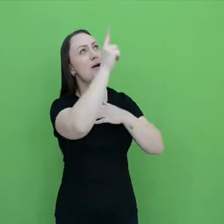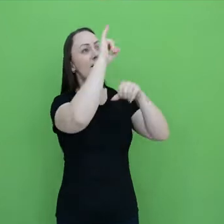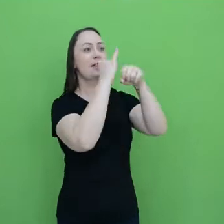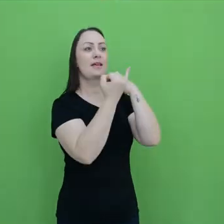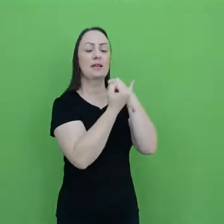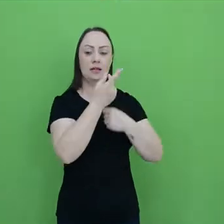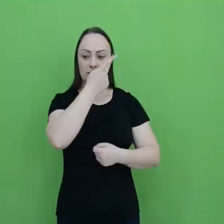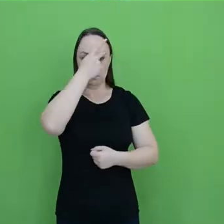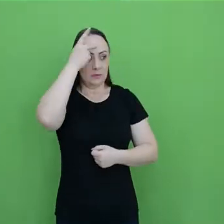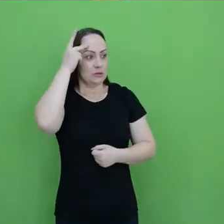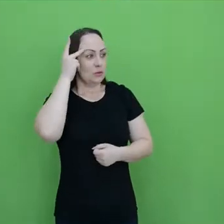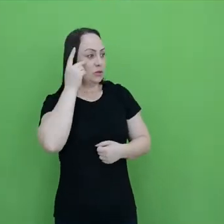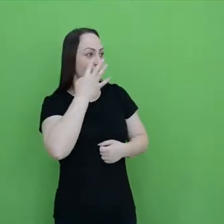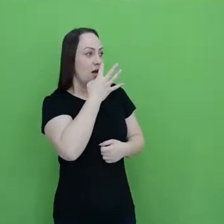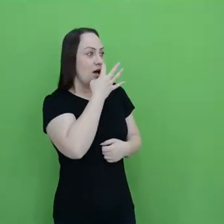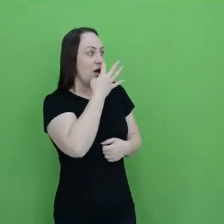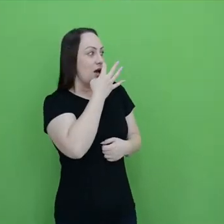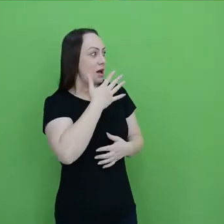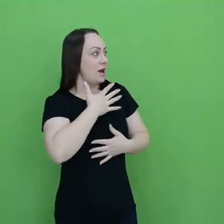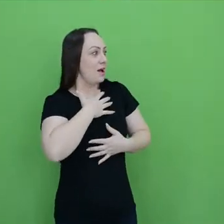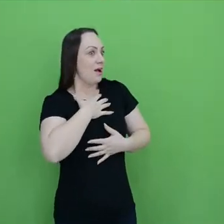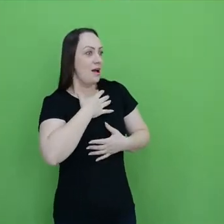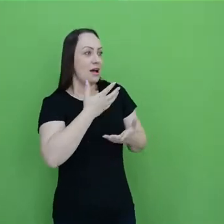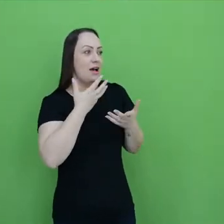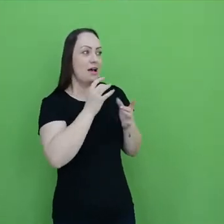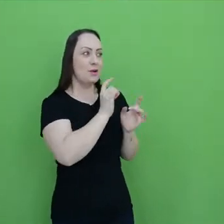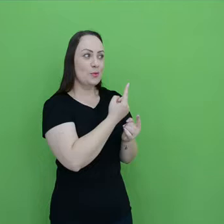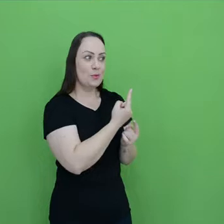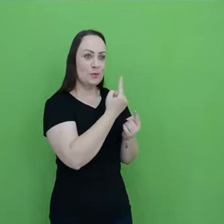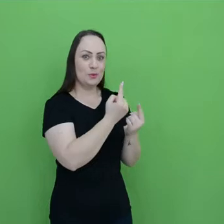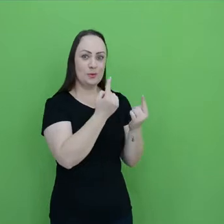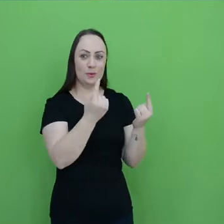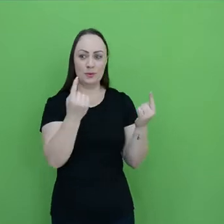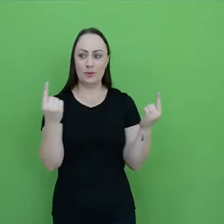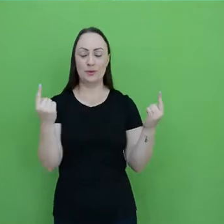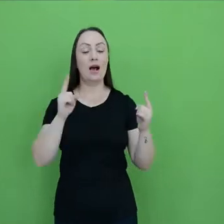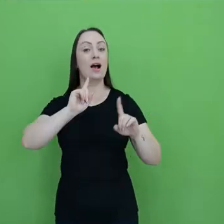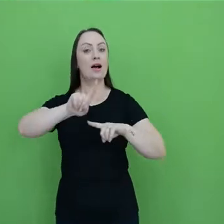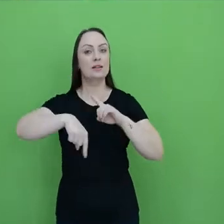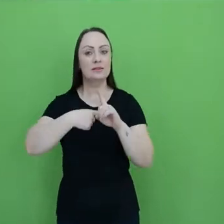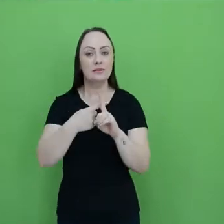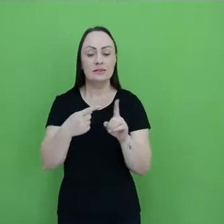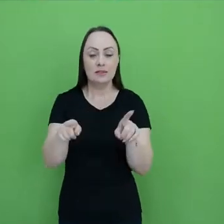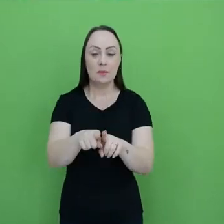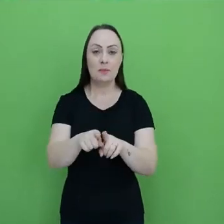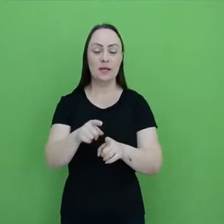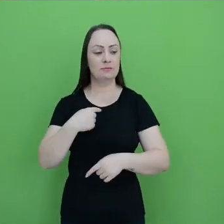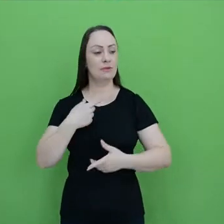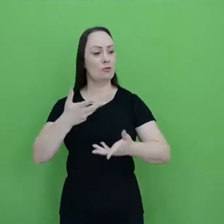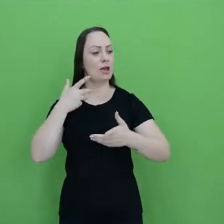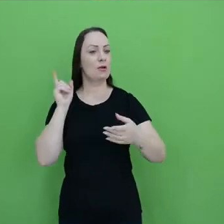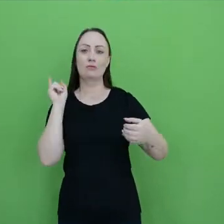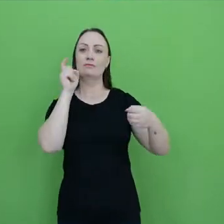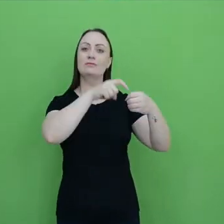pessoas foram também se encantando uma a uma e decidiram que também gostariam de viver